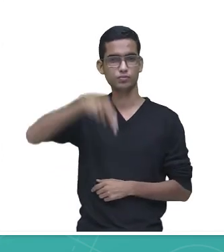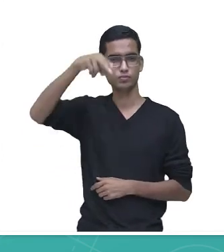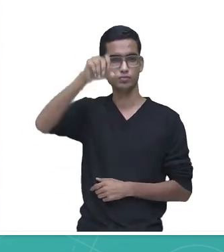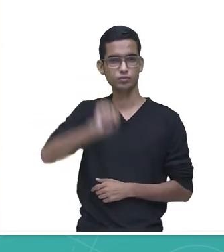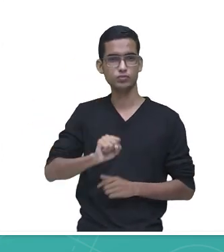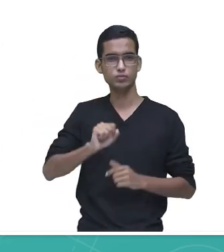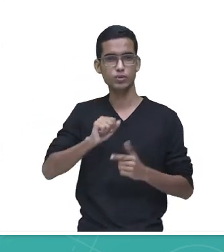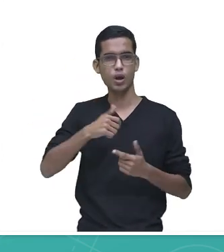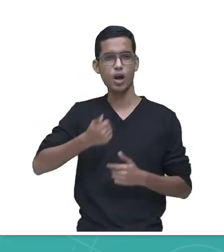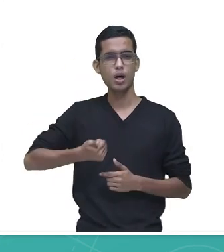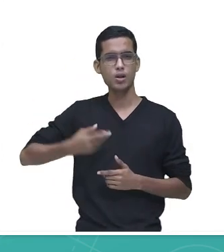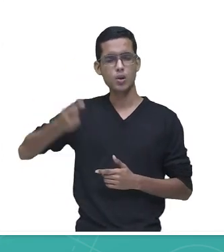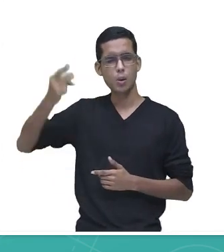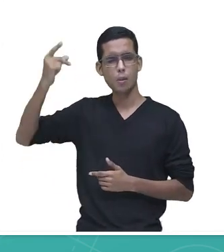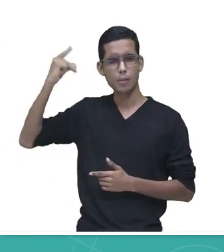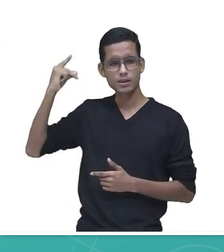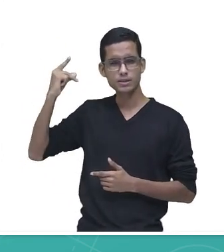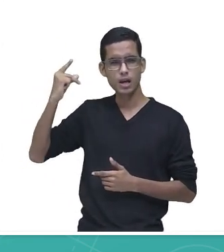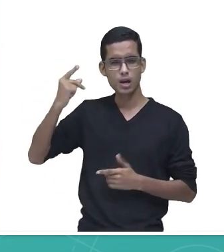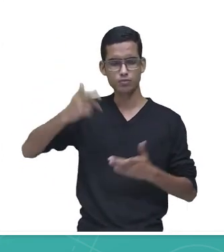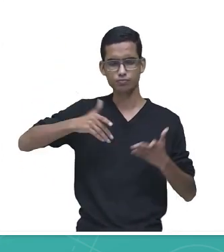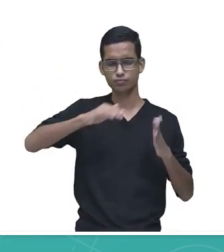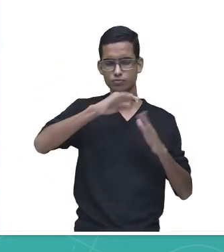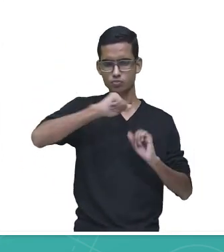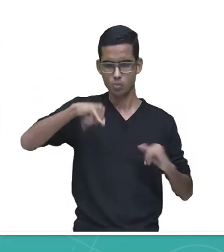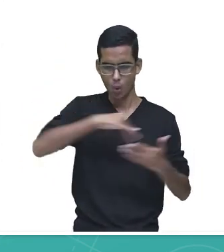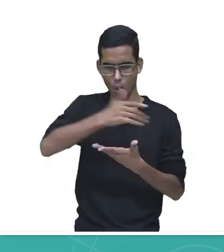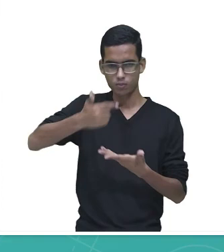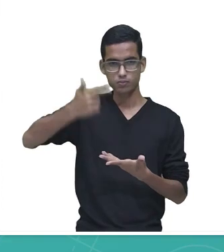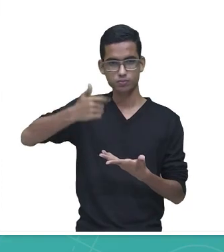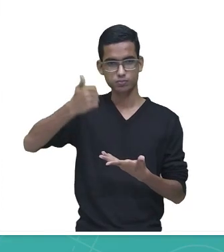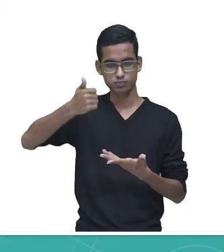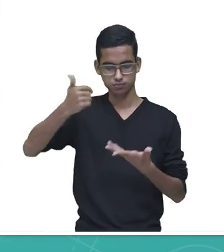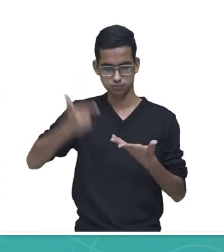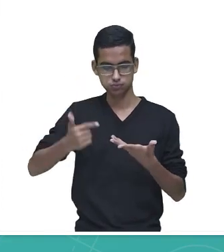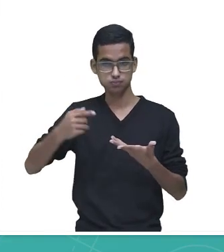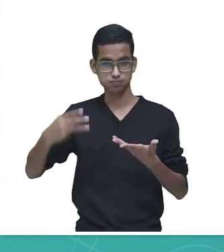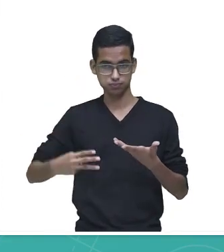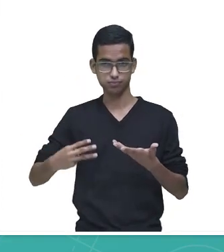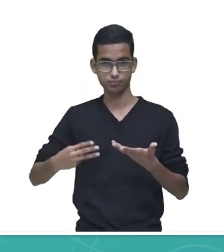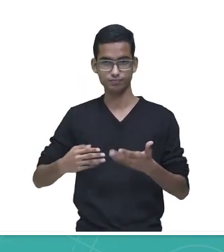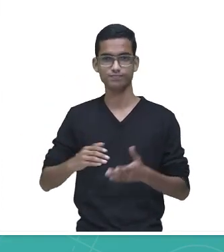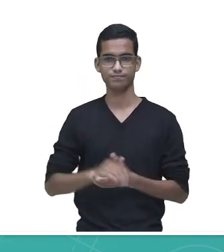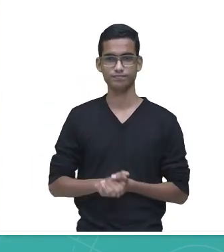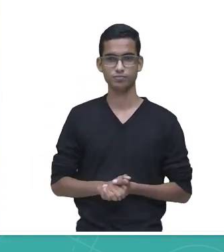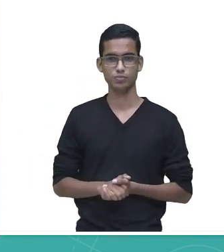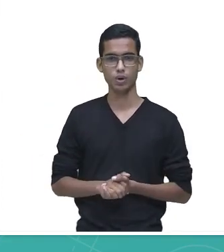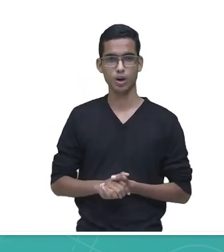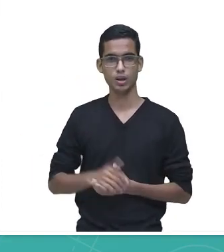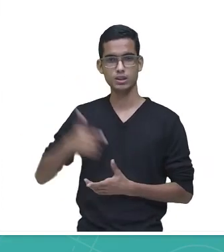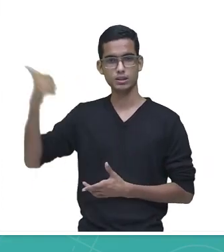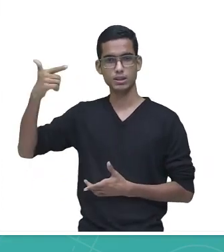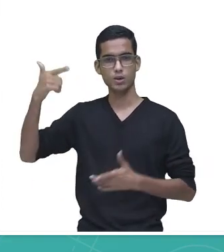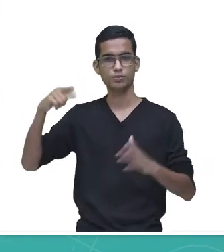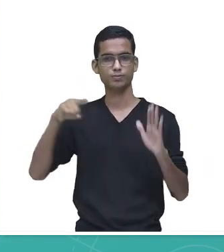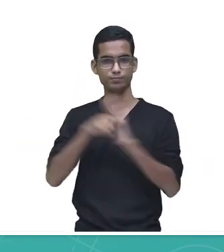Então, essa foi a resposta da nossa primeira questão da nossa DLI com vocês. Vamos à segunda